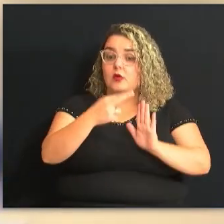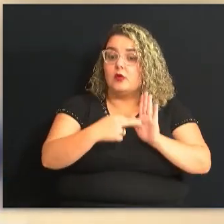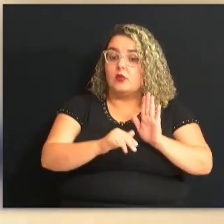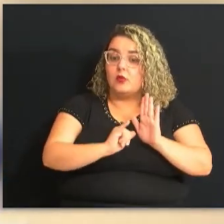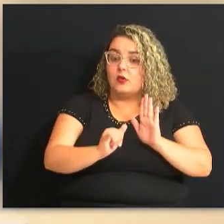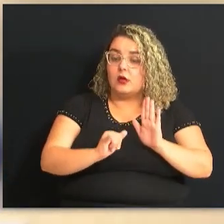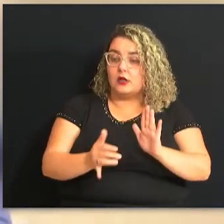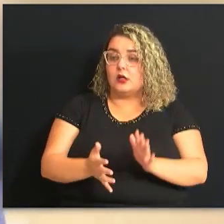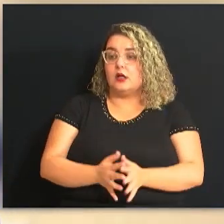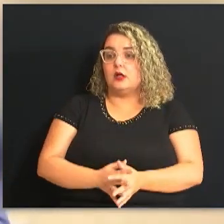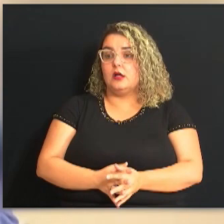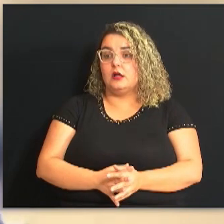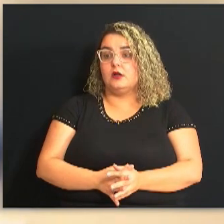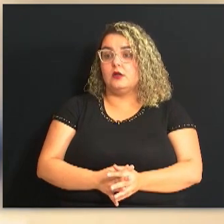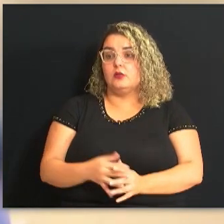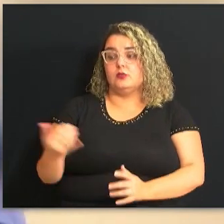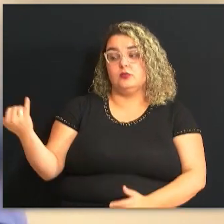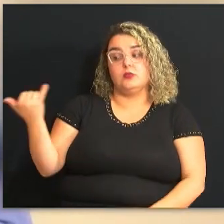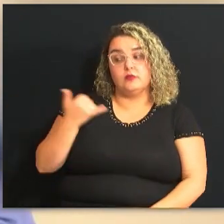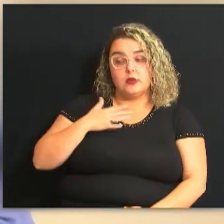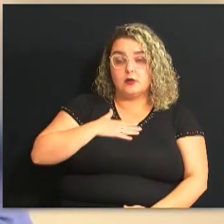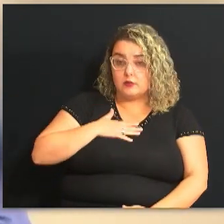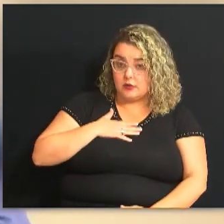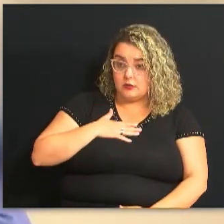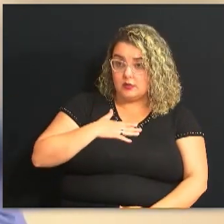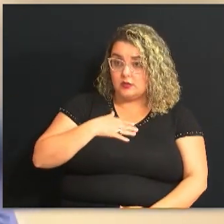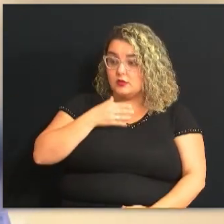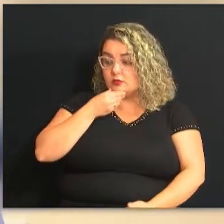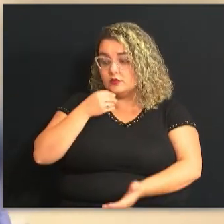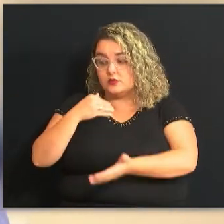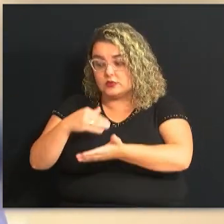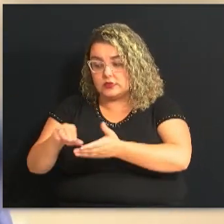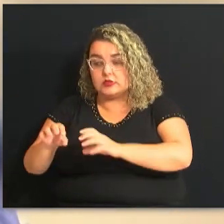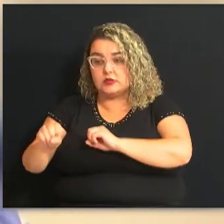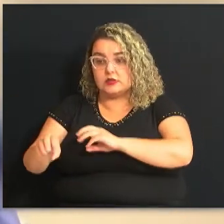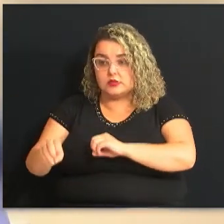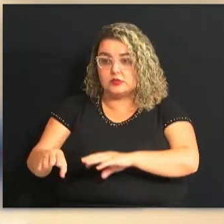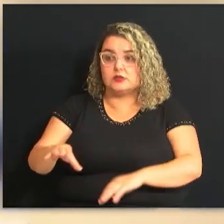daquilo que me foi passado pelo secretário municipal de Educação,